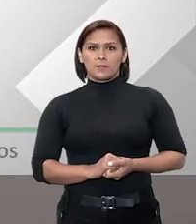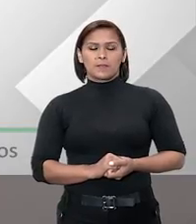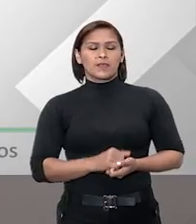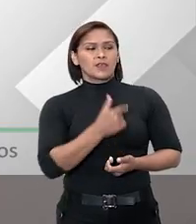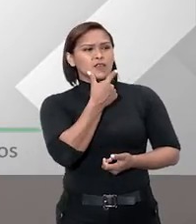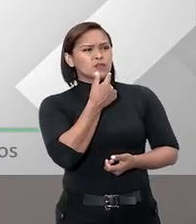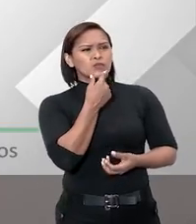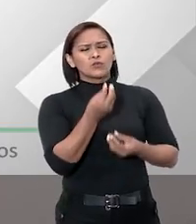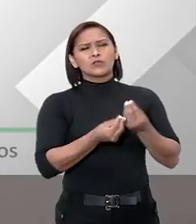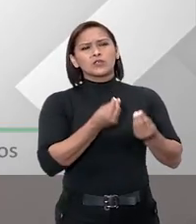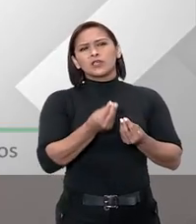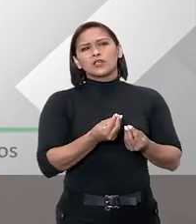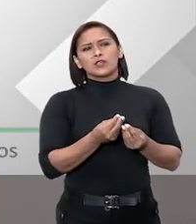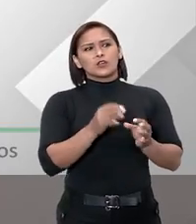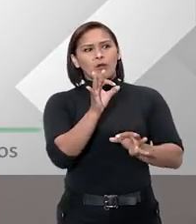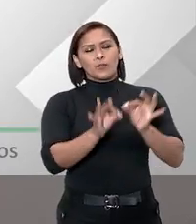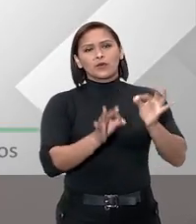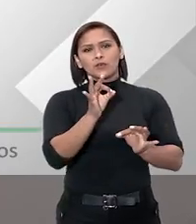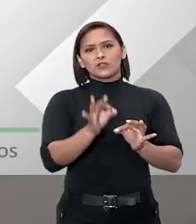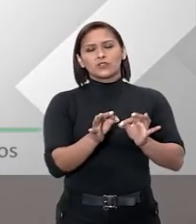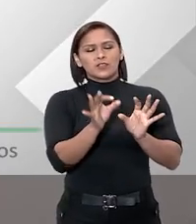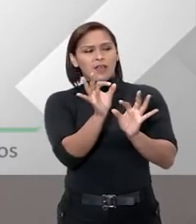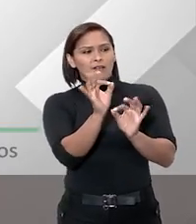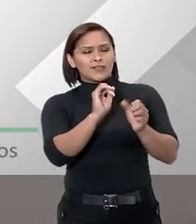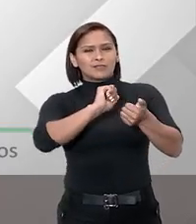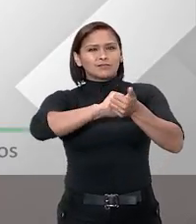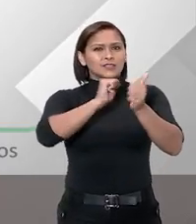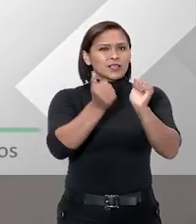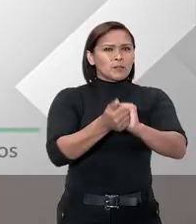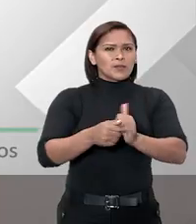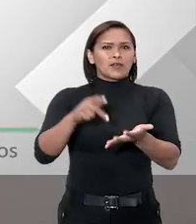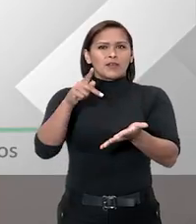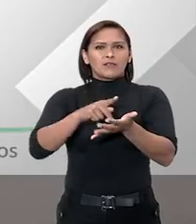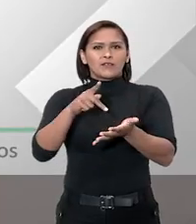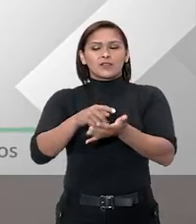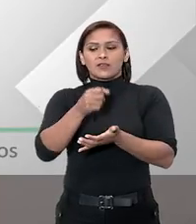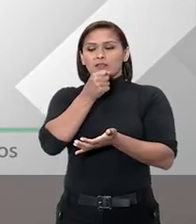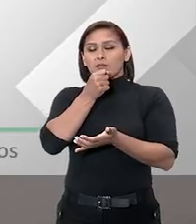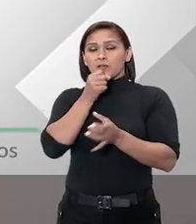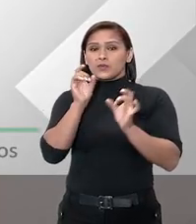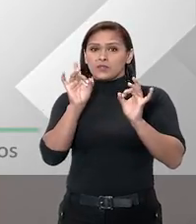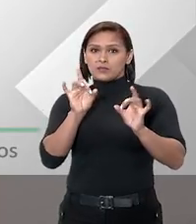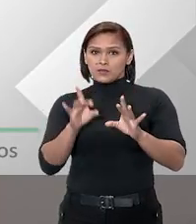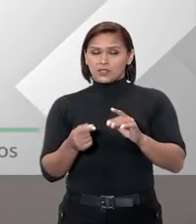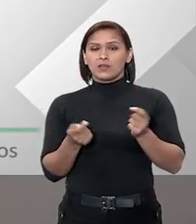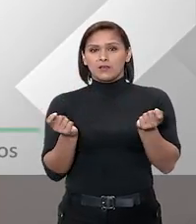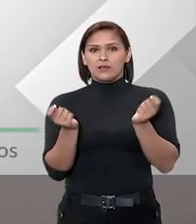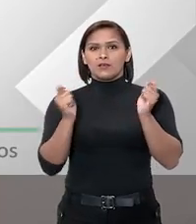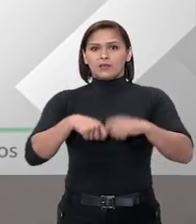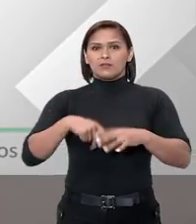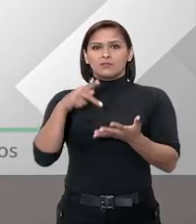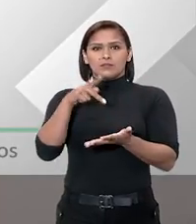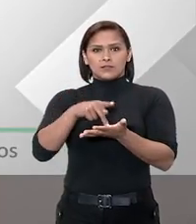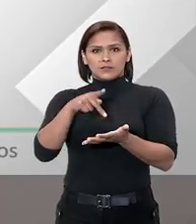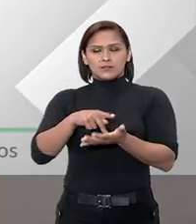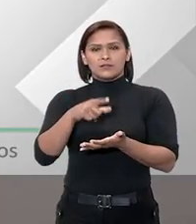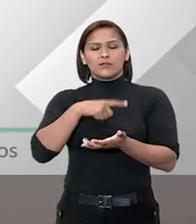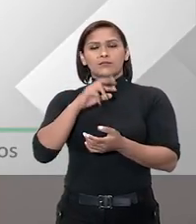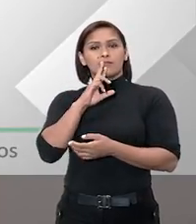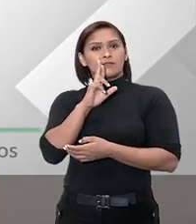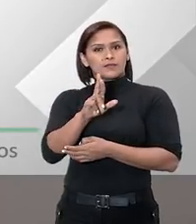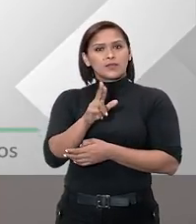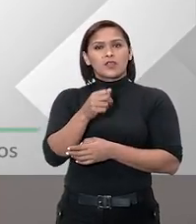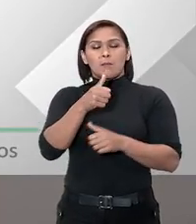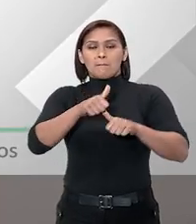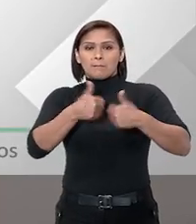Doutor Flávio, e como que o judiciário vem se ajustando a essa realidade do depoimento especial? É possível afirmar que há uma